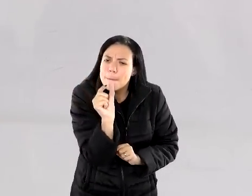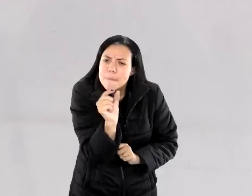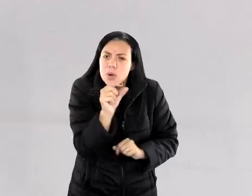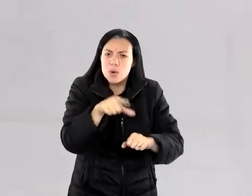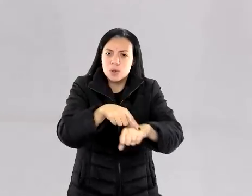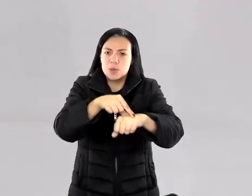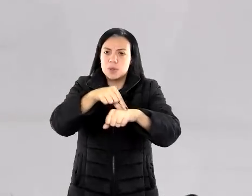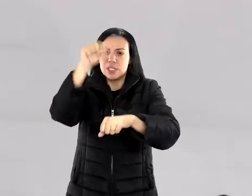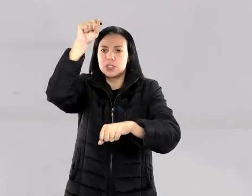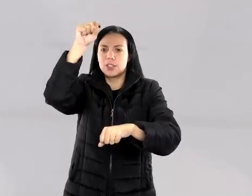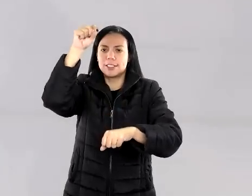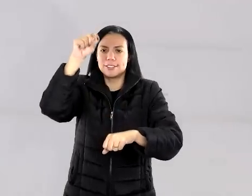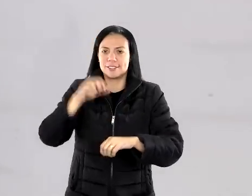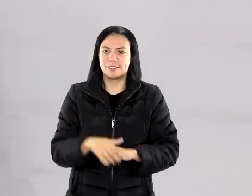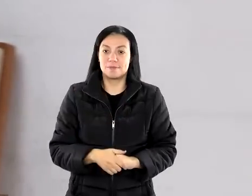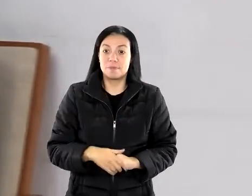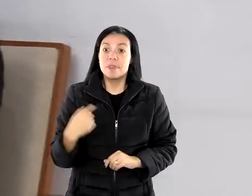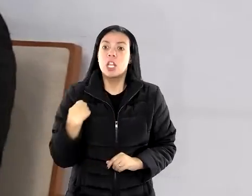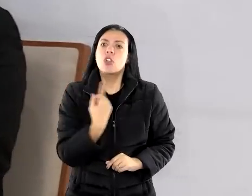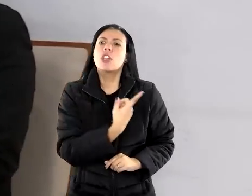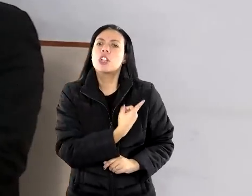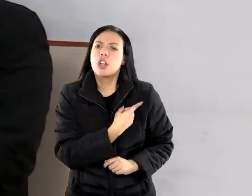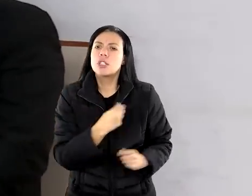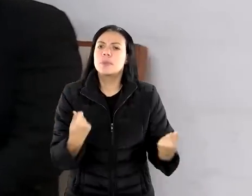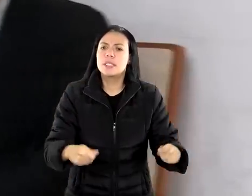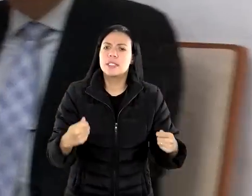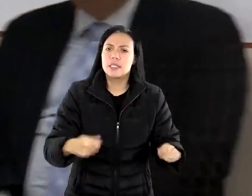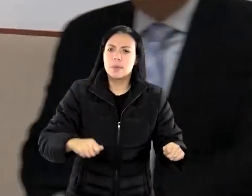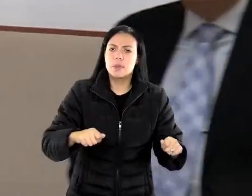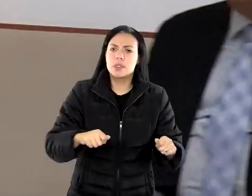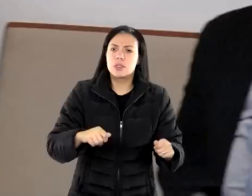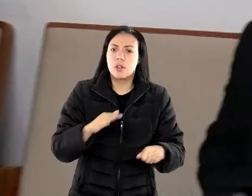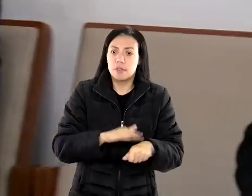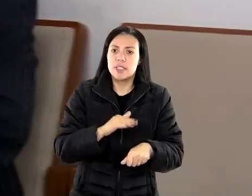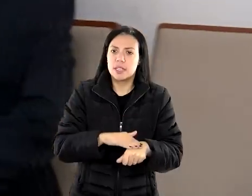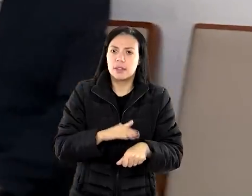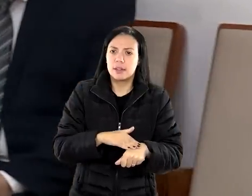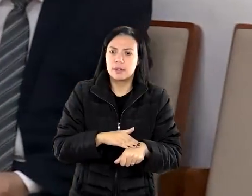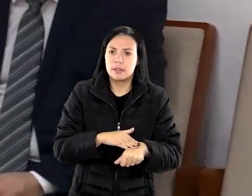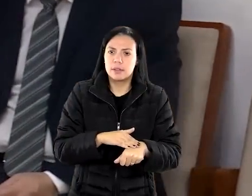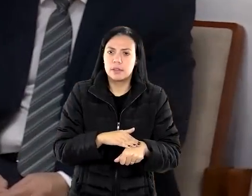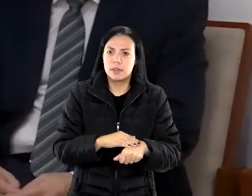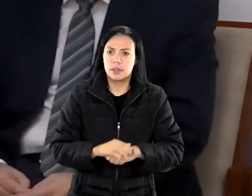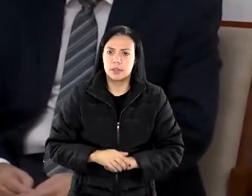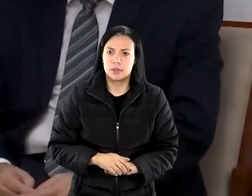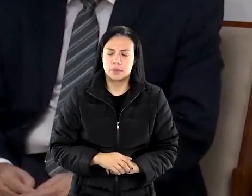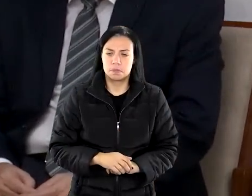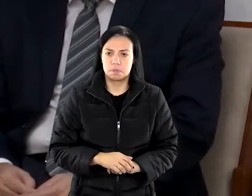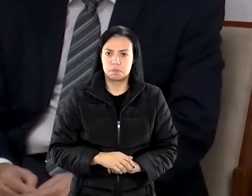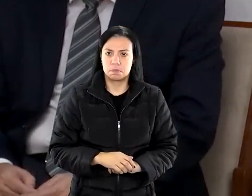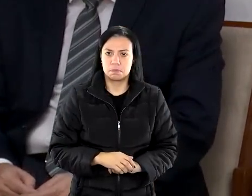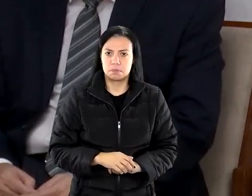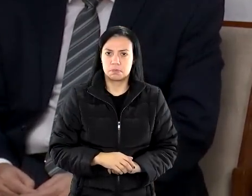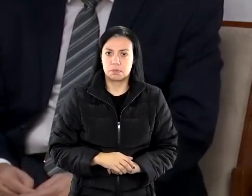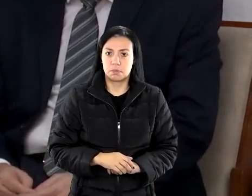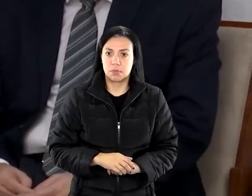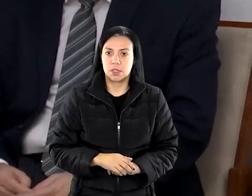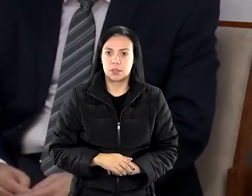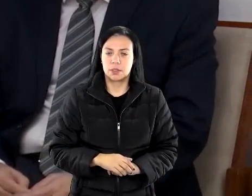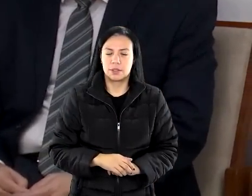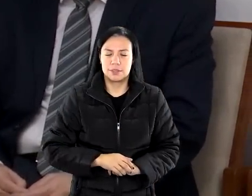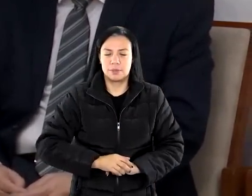Qual é o nosso papel? Discutir quem não está no cadastro? Não. Nós temos que tirar